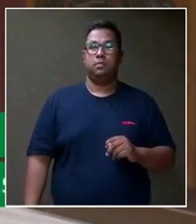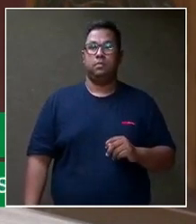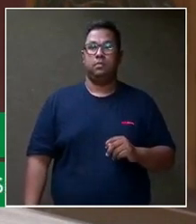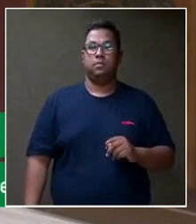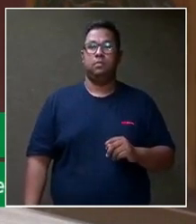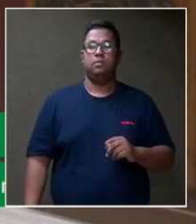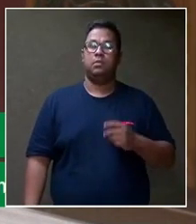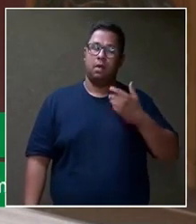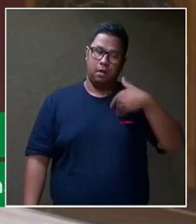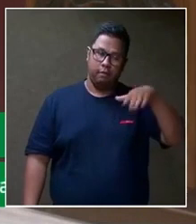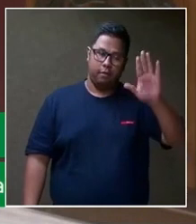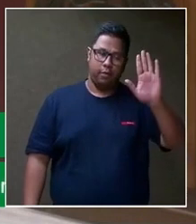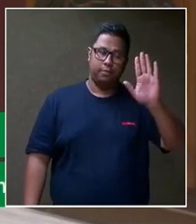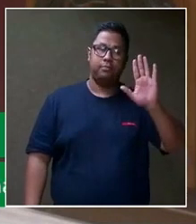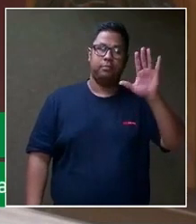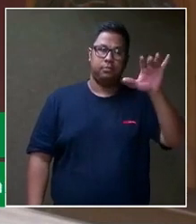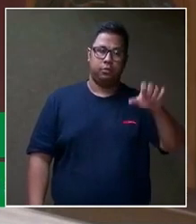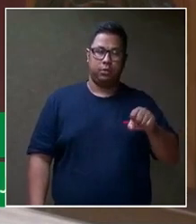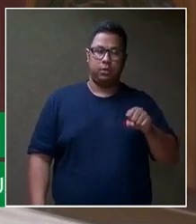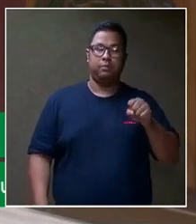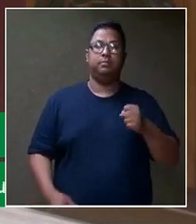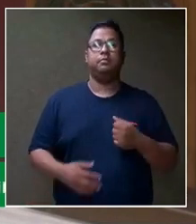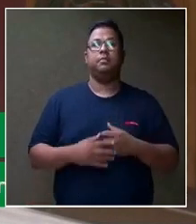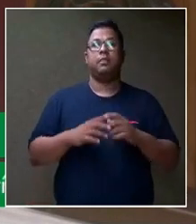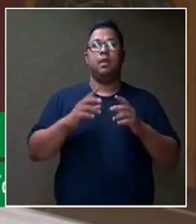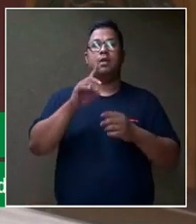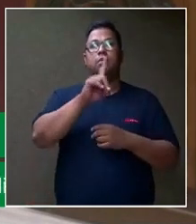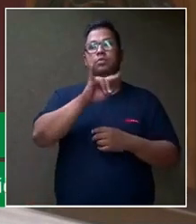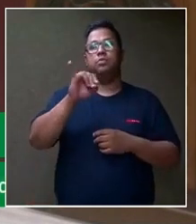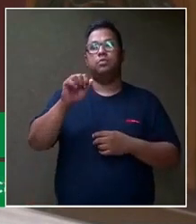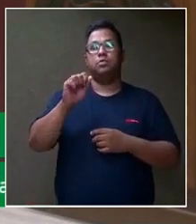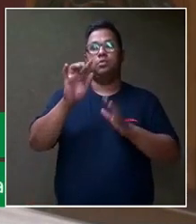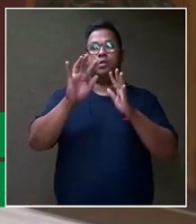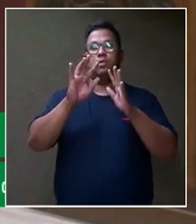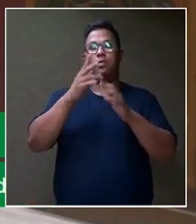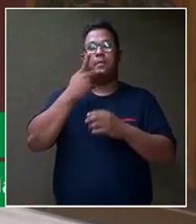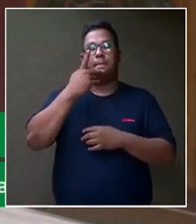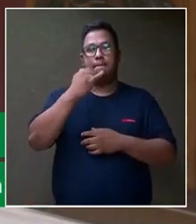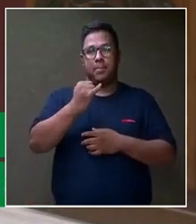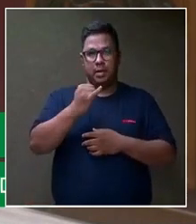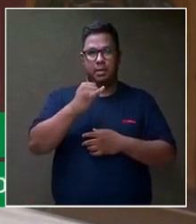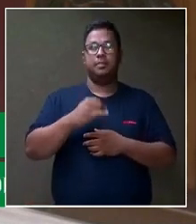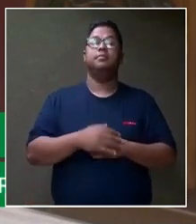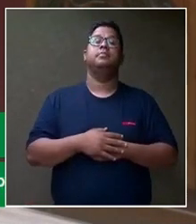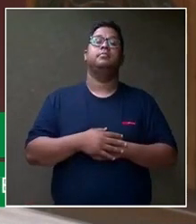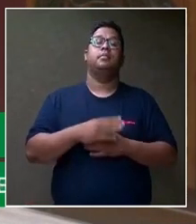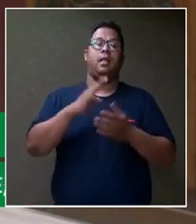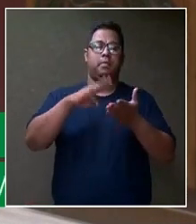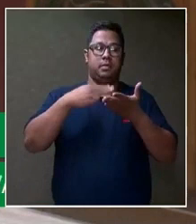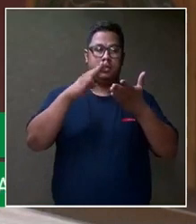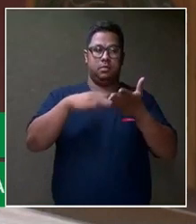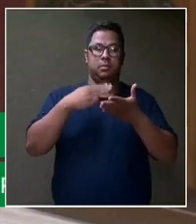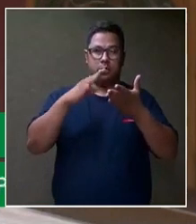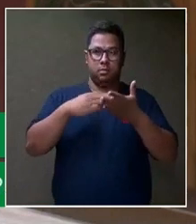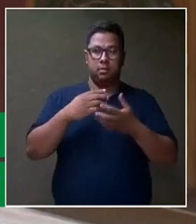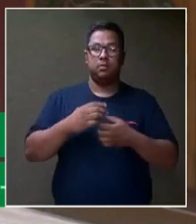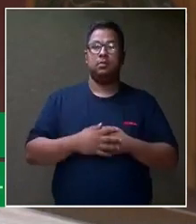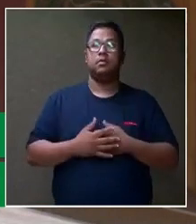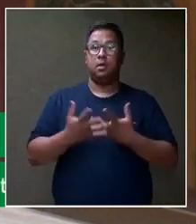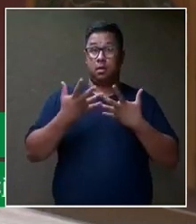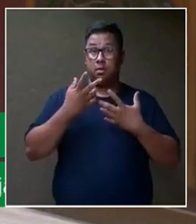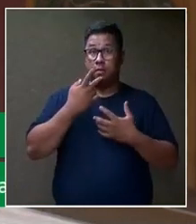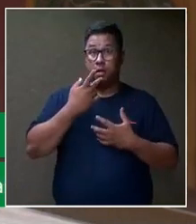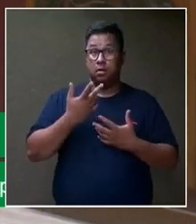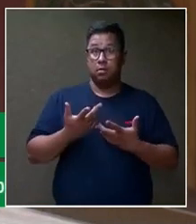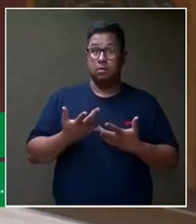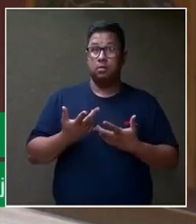e ela saiu. Saiu, tá. É. No dia dos pais, às 14h31, ela mandou algumas mensagens para você, que consta aqui. Você quer falar sobre